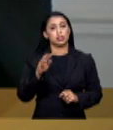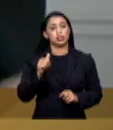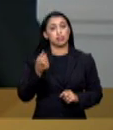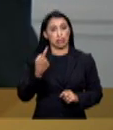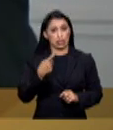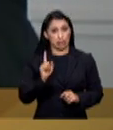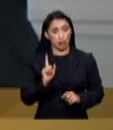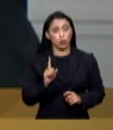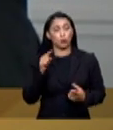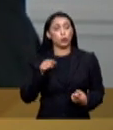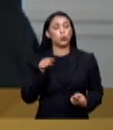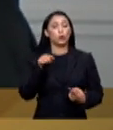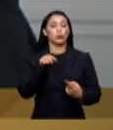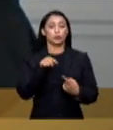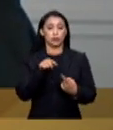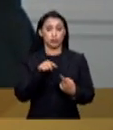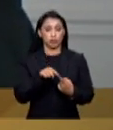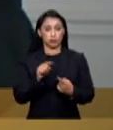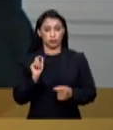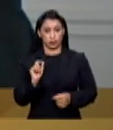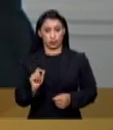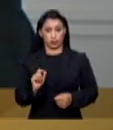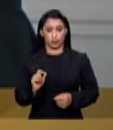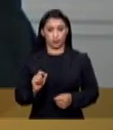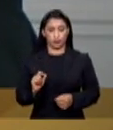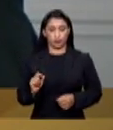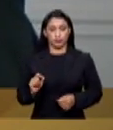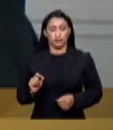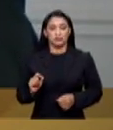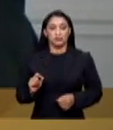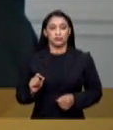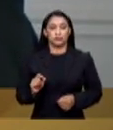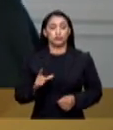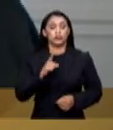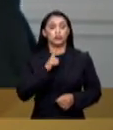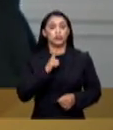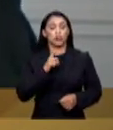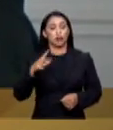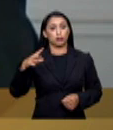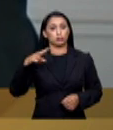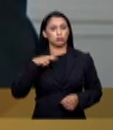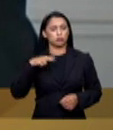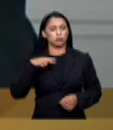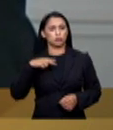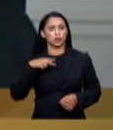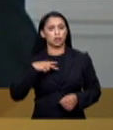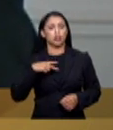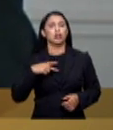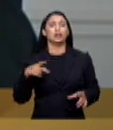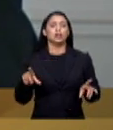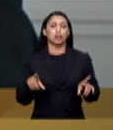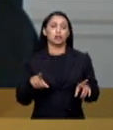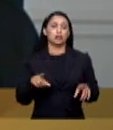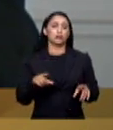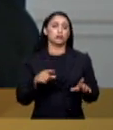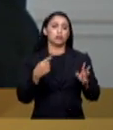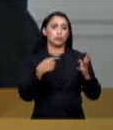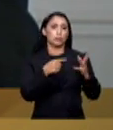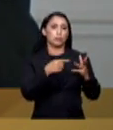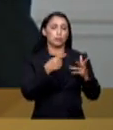se destinam, a meu ver, à satisfação de interesses privados dos mencionados entes públicos,